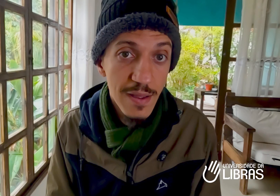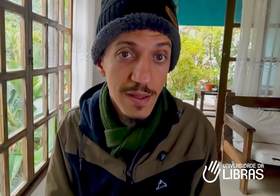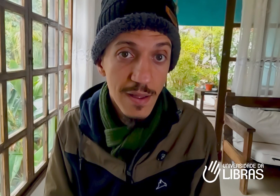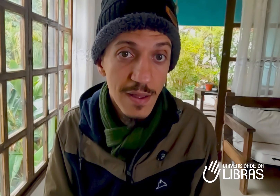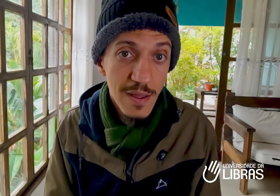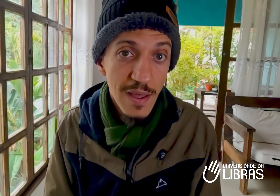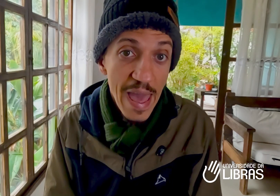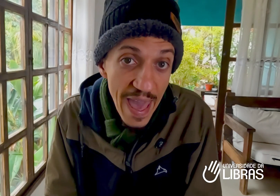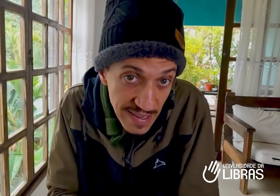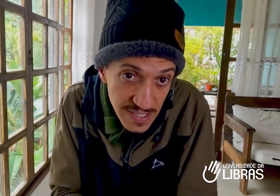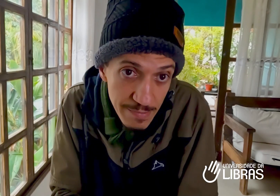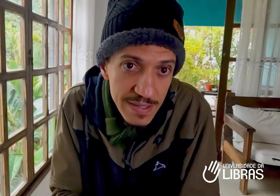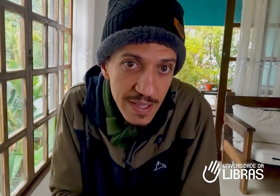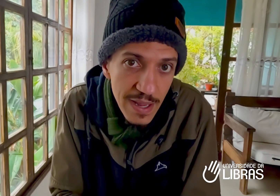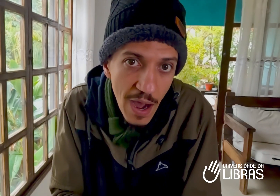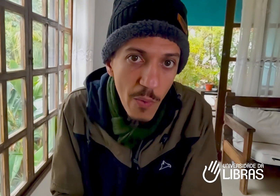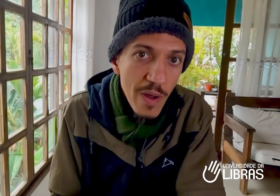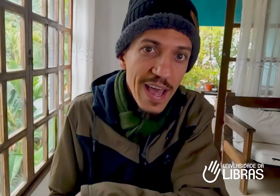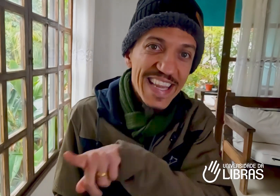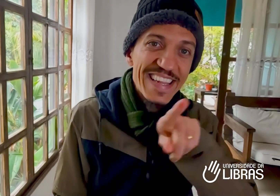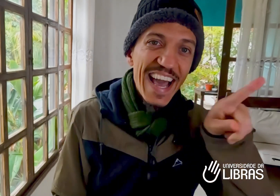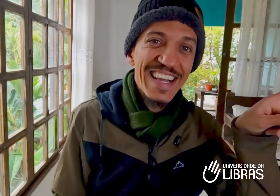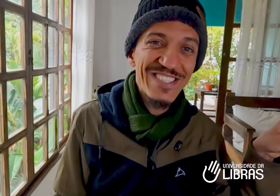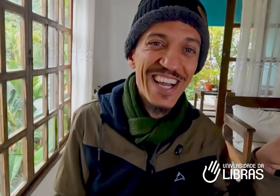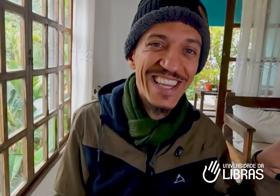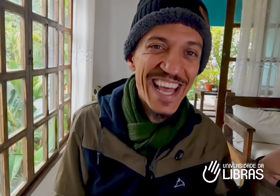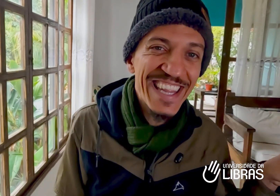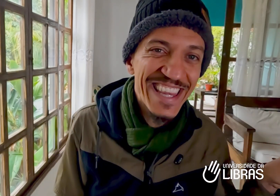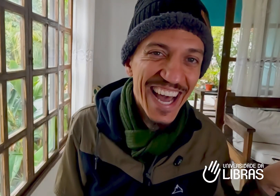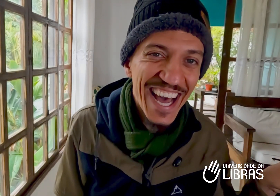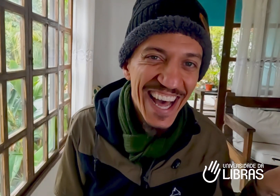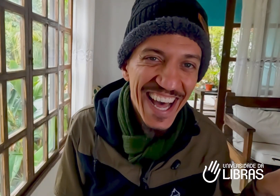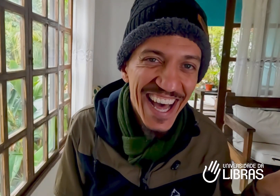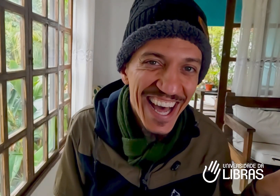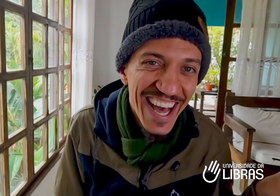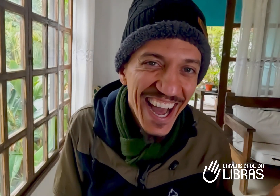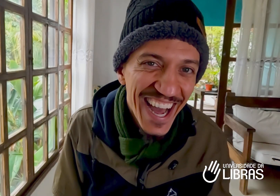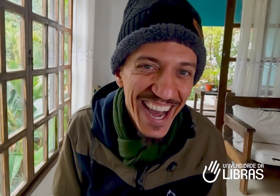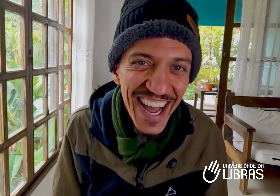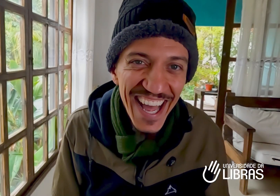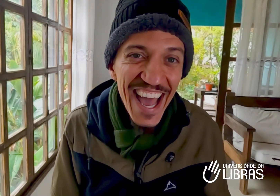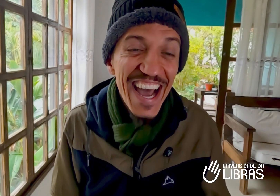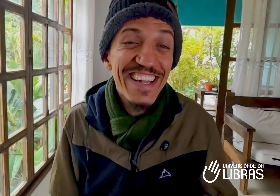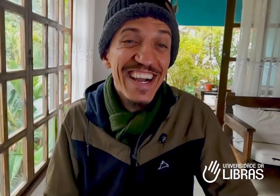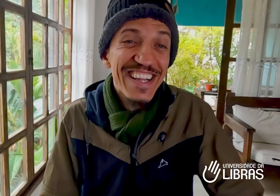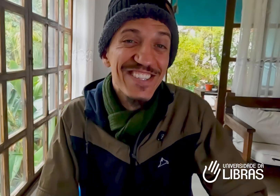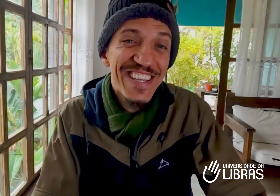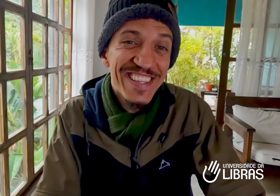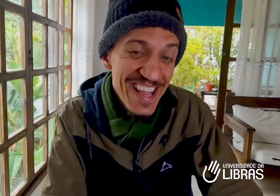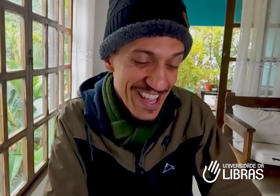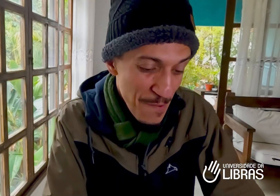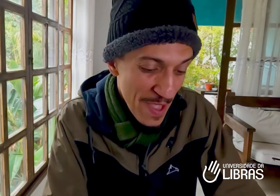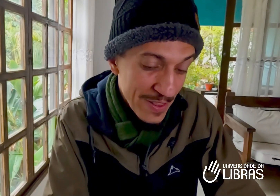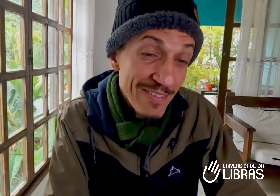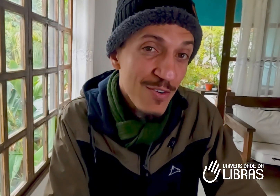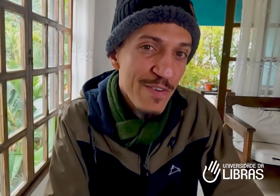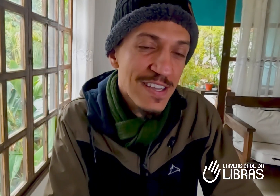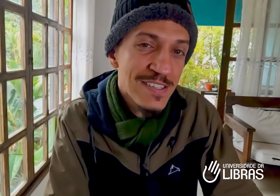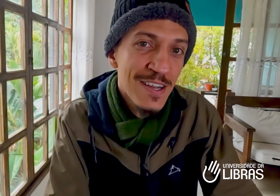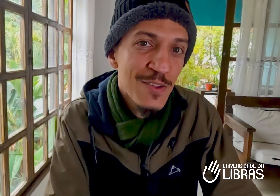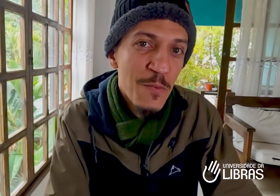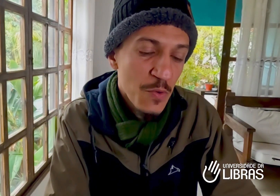comecei, esse material é da década de 80. É da década de 80. Eu